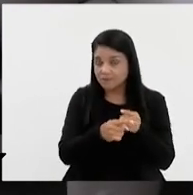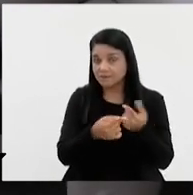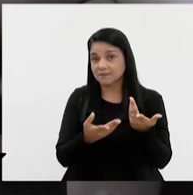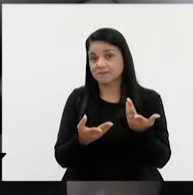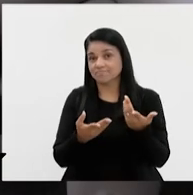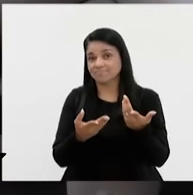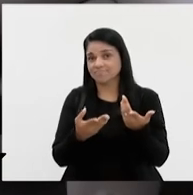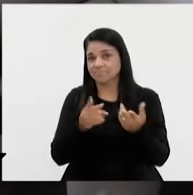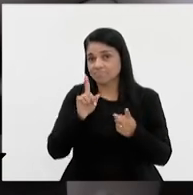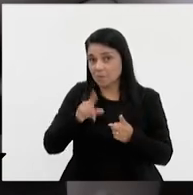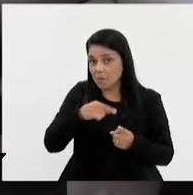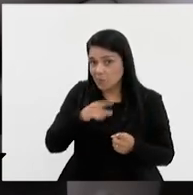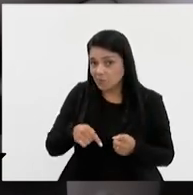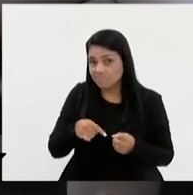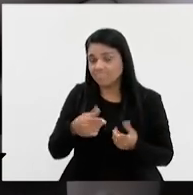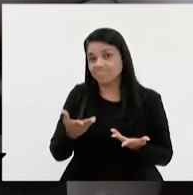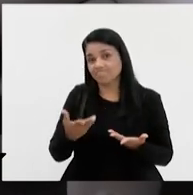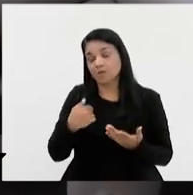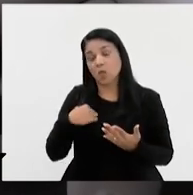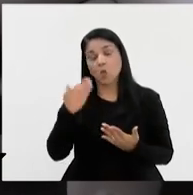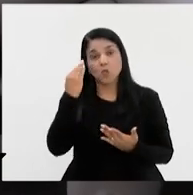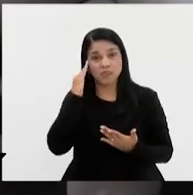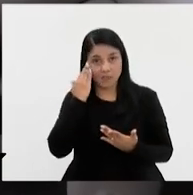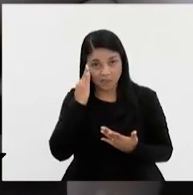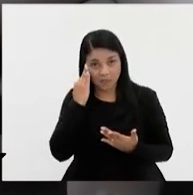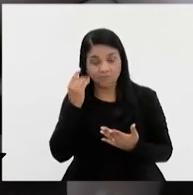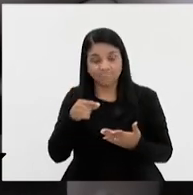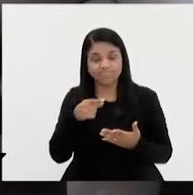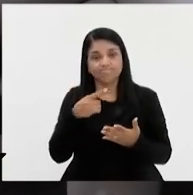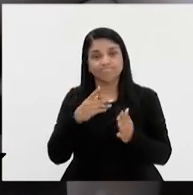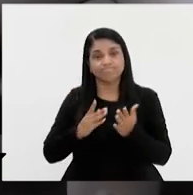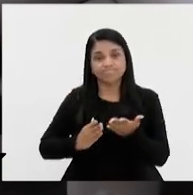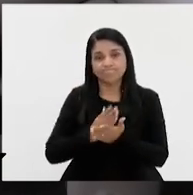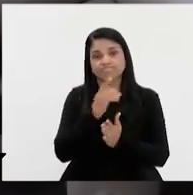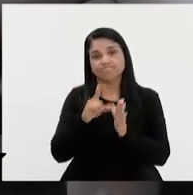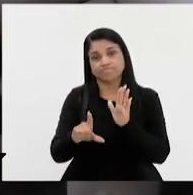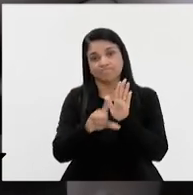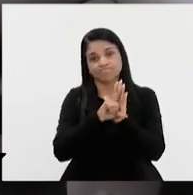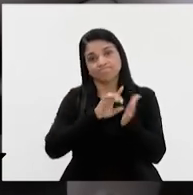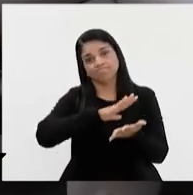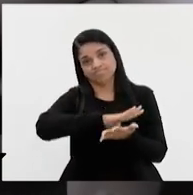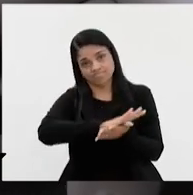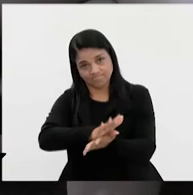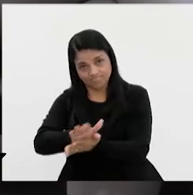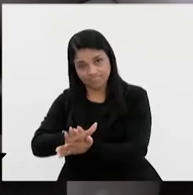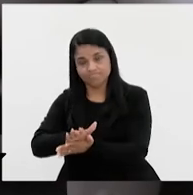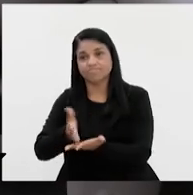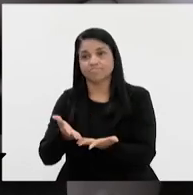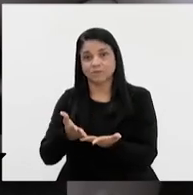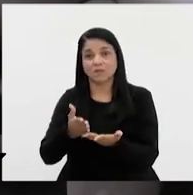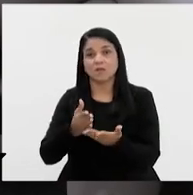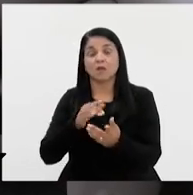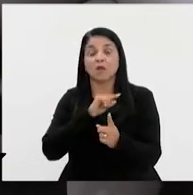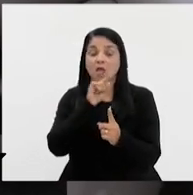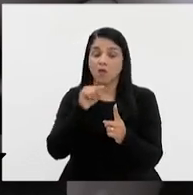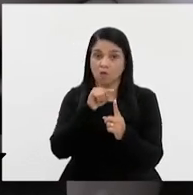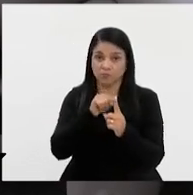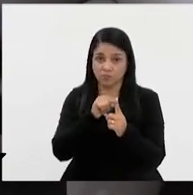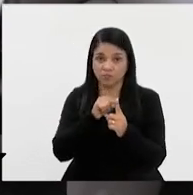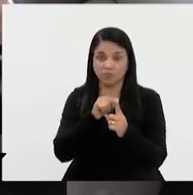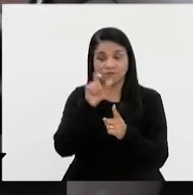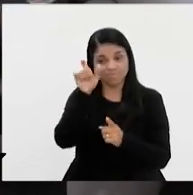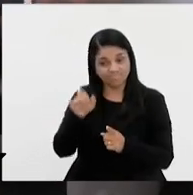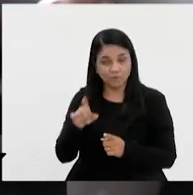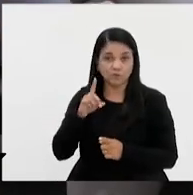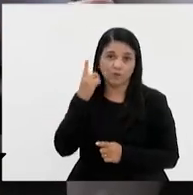isso, eu entendo que a gente está aprovando uma legislação que acaba tendo caráter discriminatório. Embora a intenção do autor possa não ser uma intenção